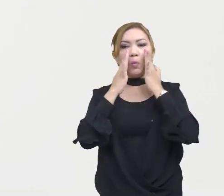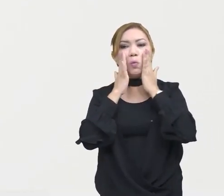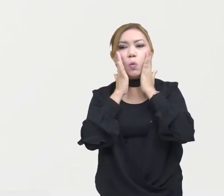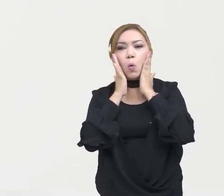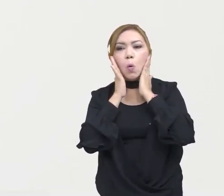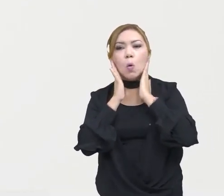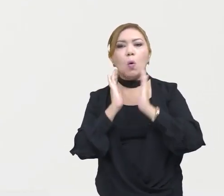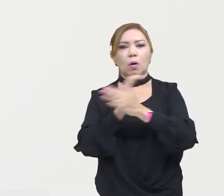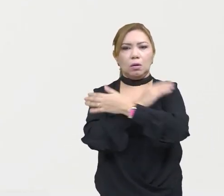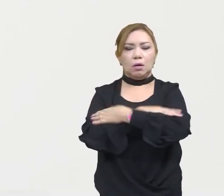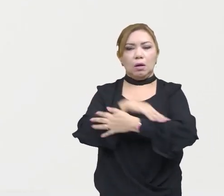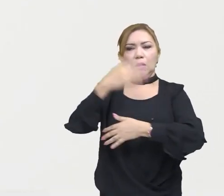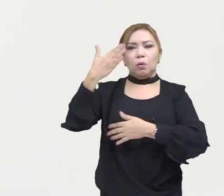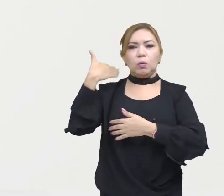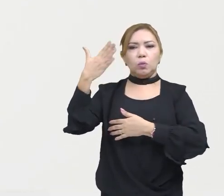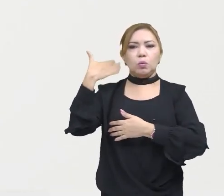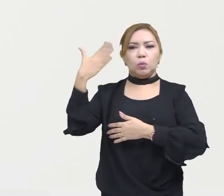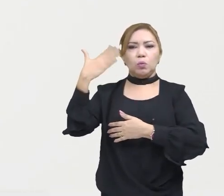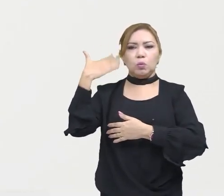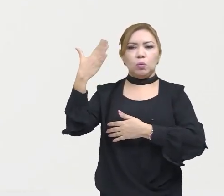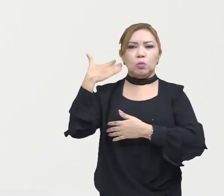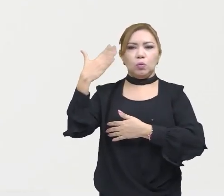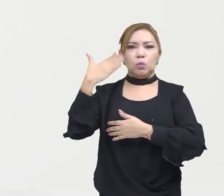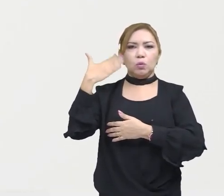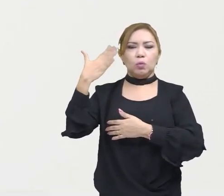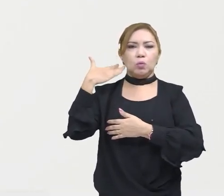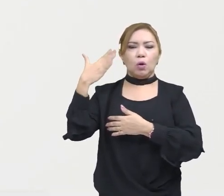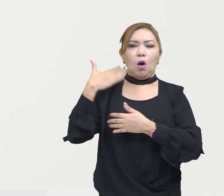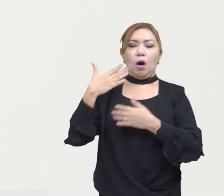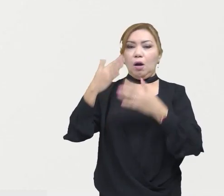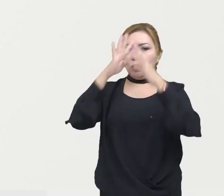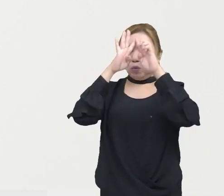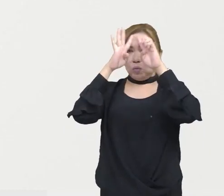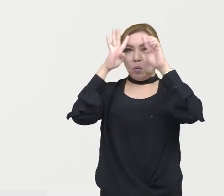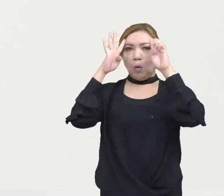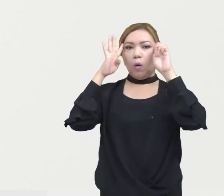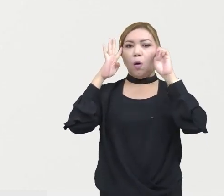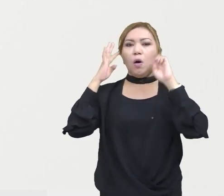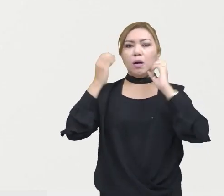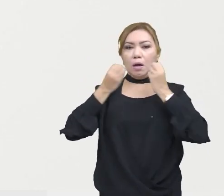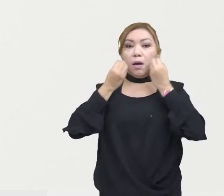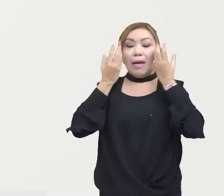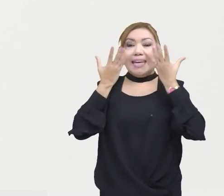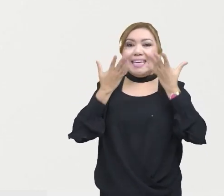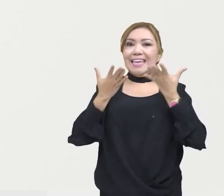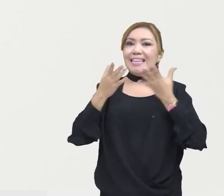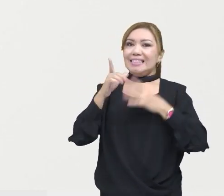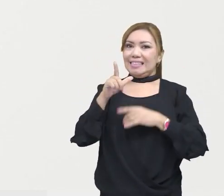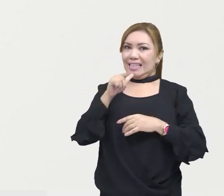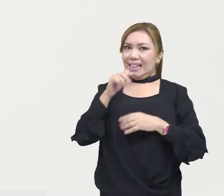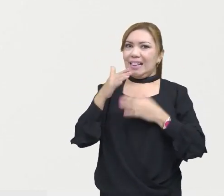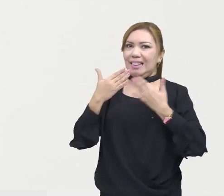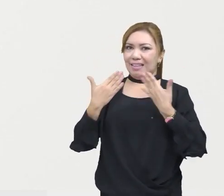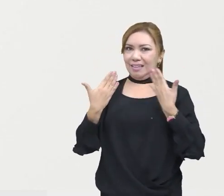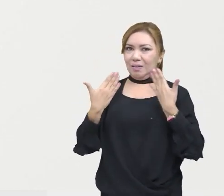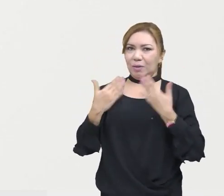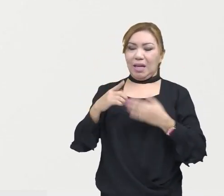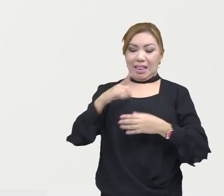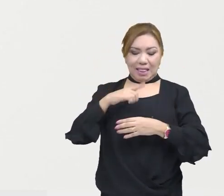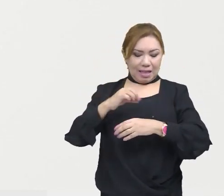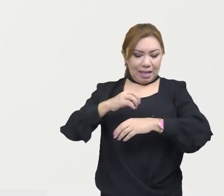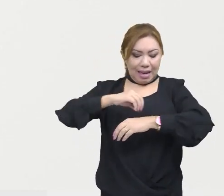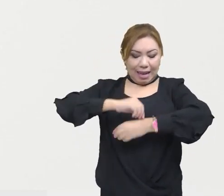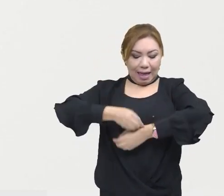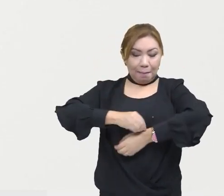suor, a transpiração acontece quando suamos. O suor é um líquido produzido pelas glândulas sudoríparas